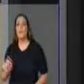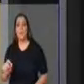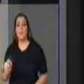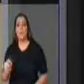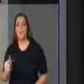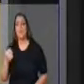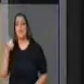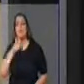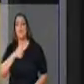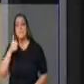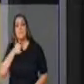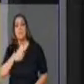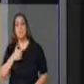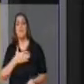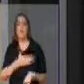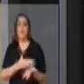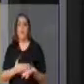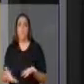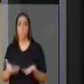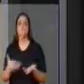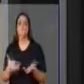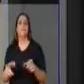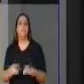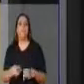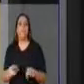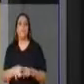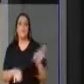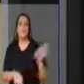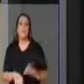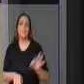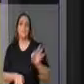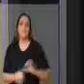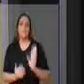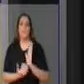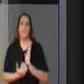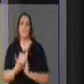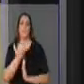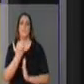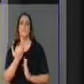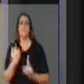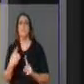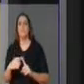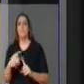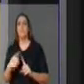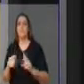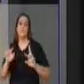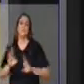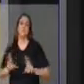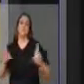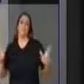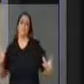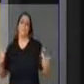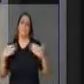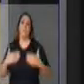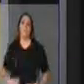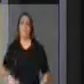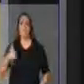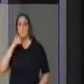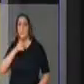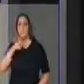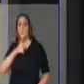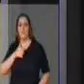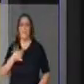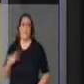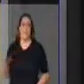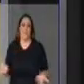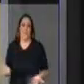nossas mulheres estão começando a fazer parte dessa estatística, porque mudou os hábitos. Ela